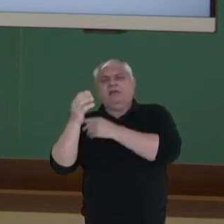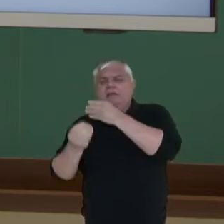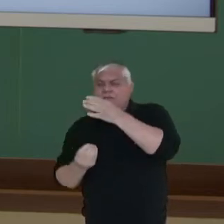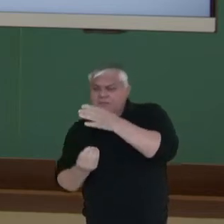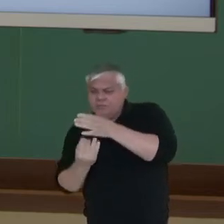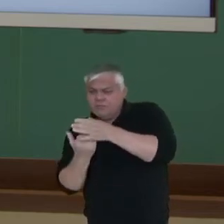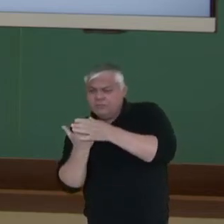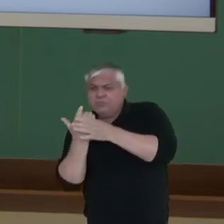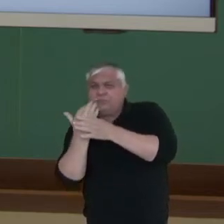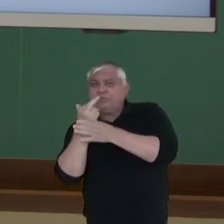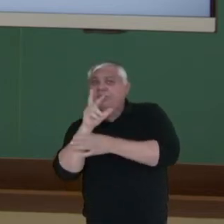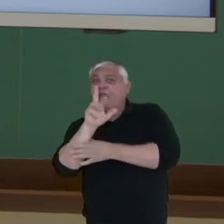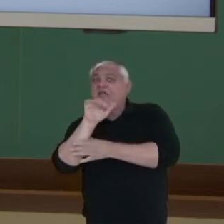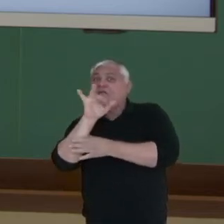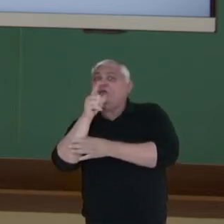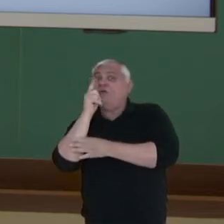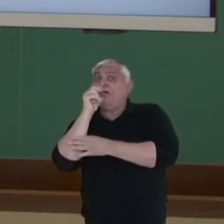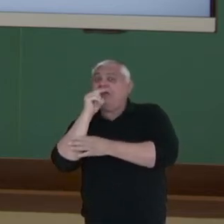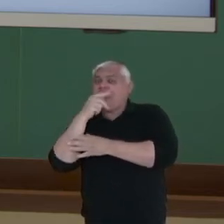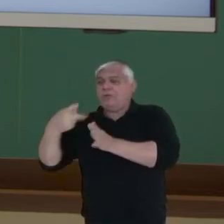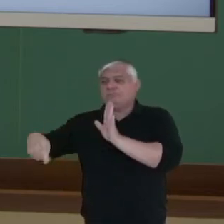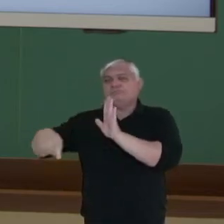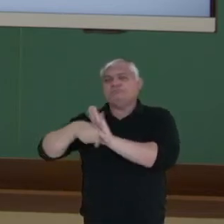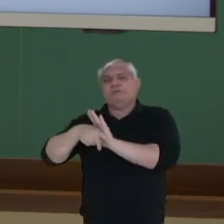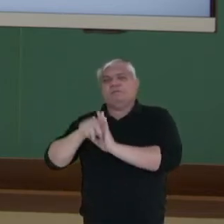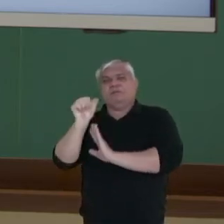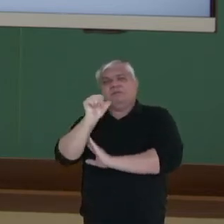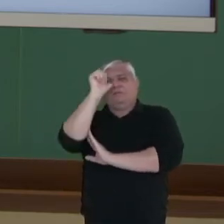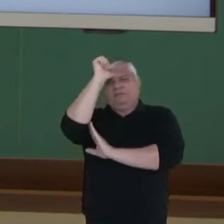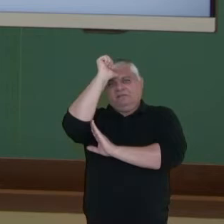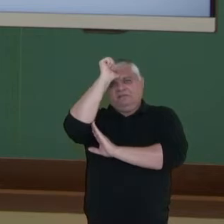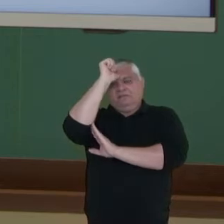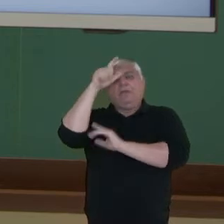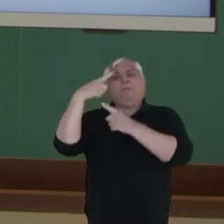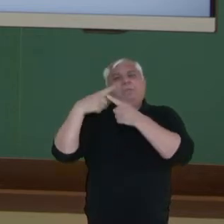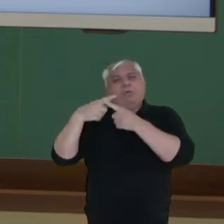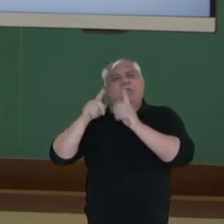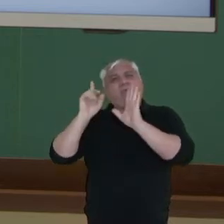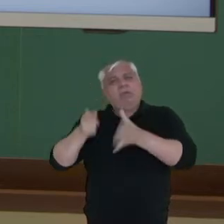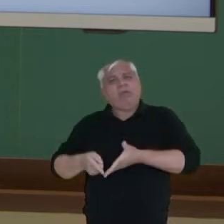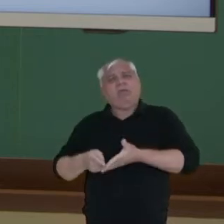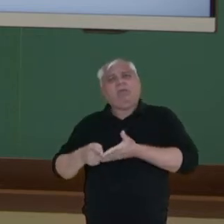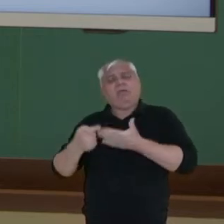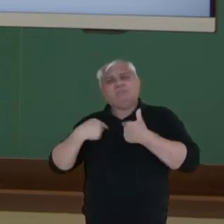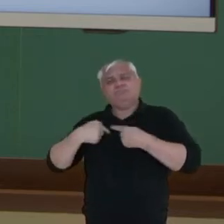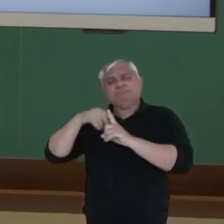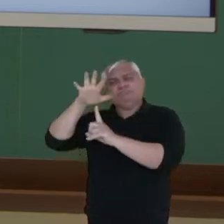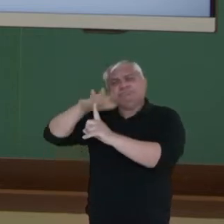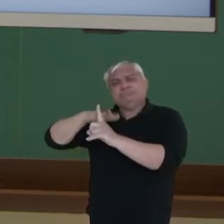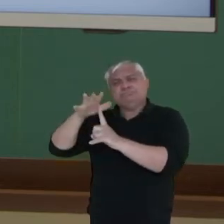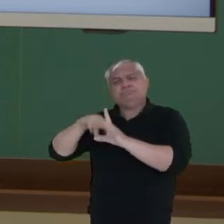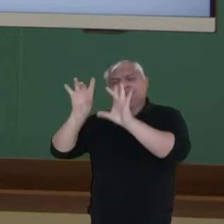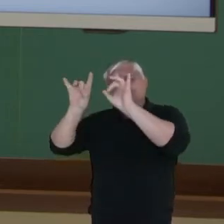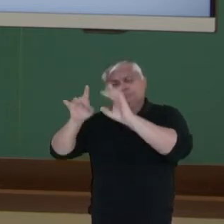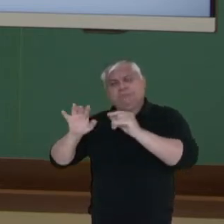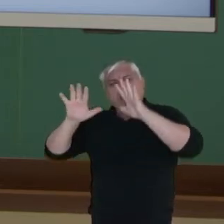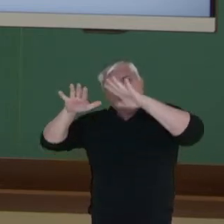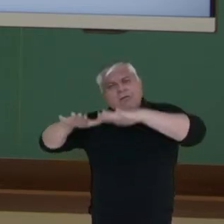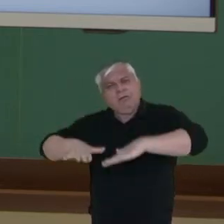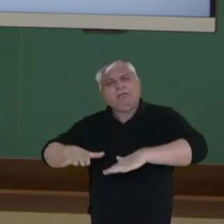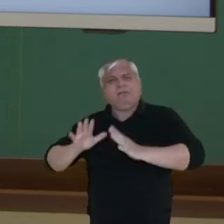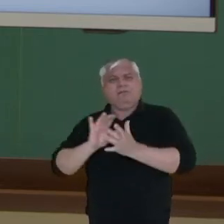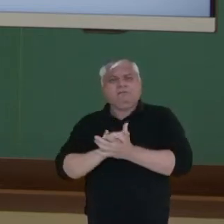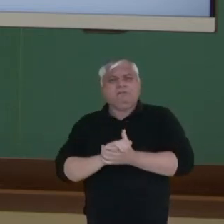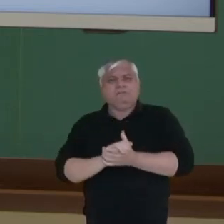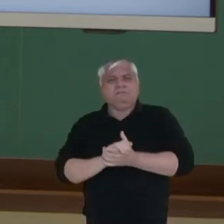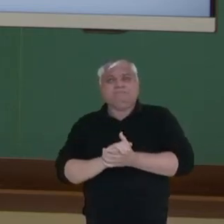rio Indo, deveria ser deles, uma vez que é um rio sagrado para eles. Os